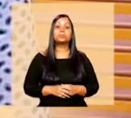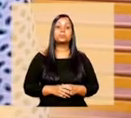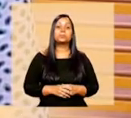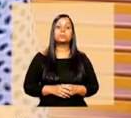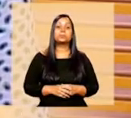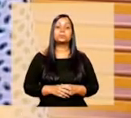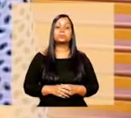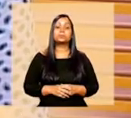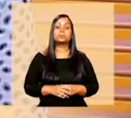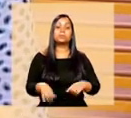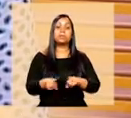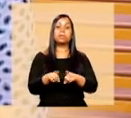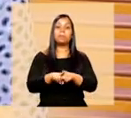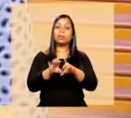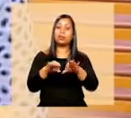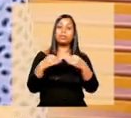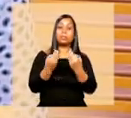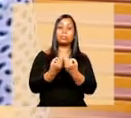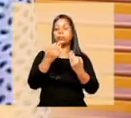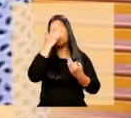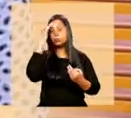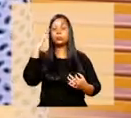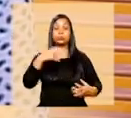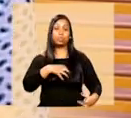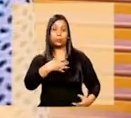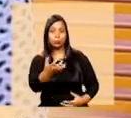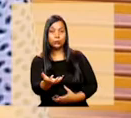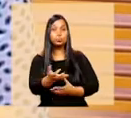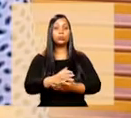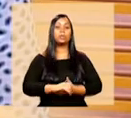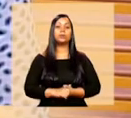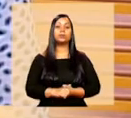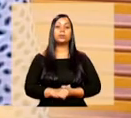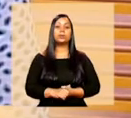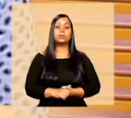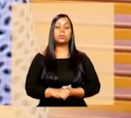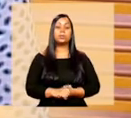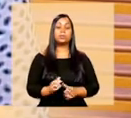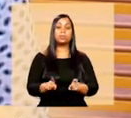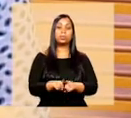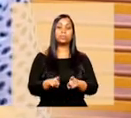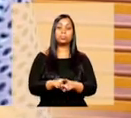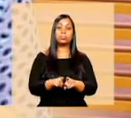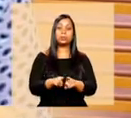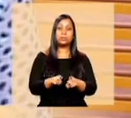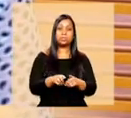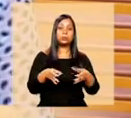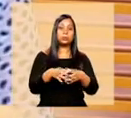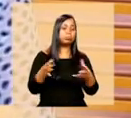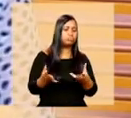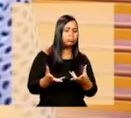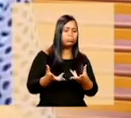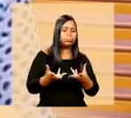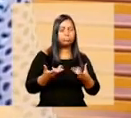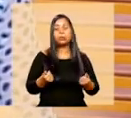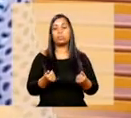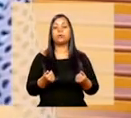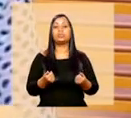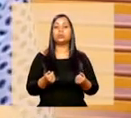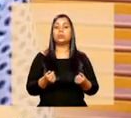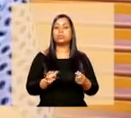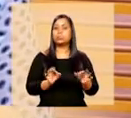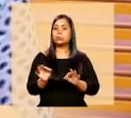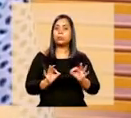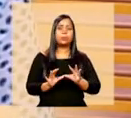E a família do doador e a essa equipe maravilhosa que